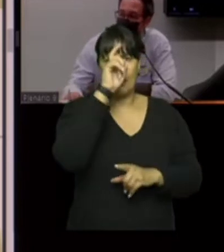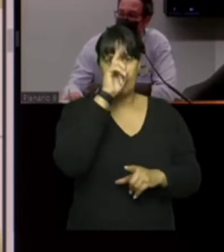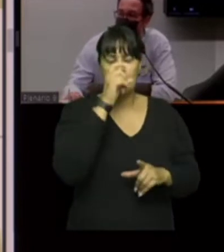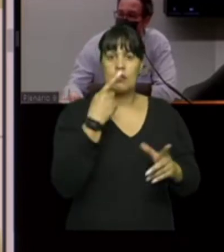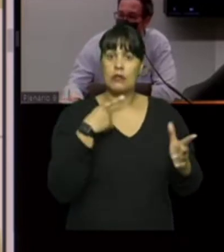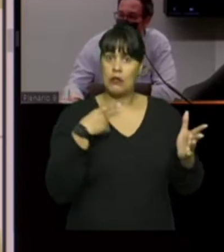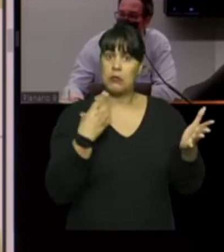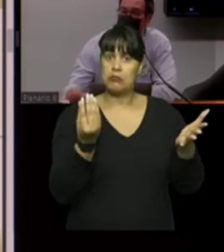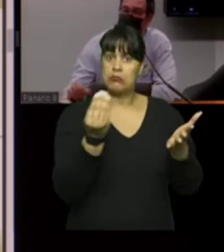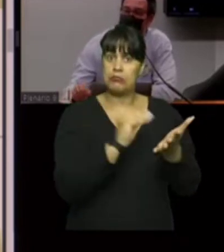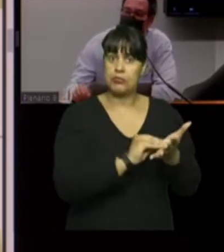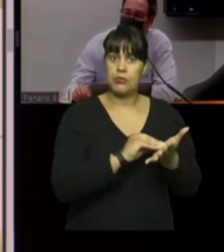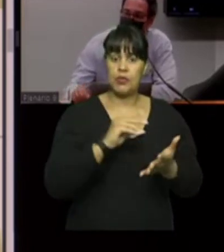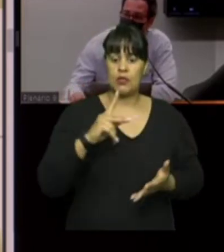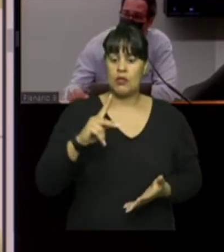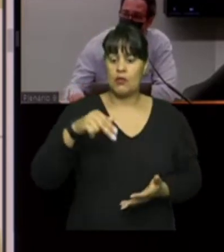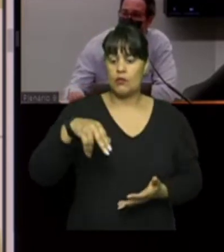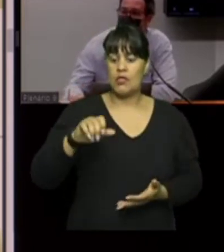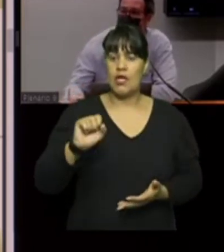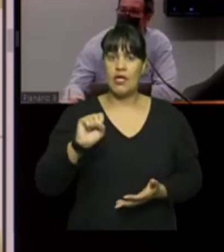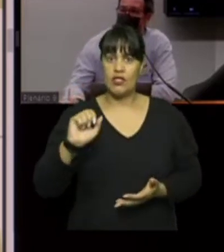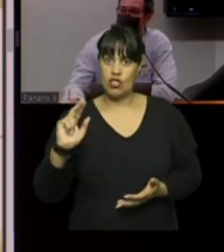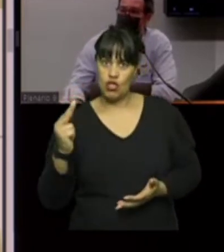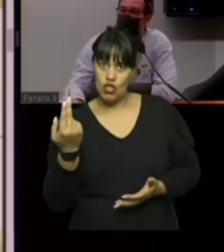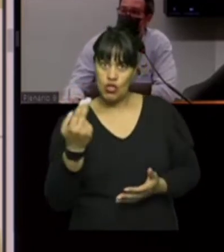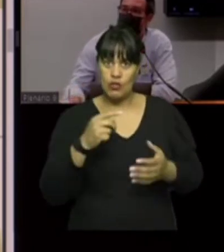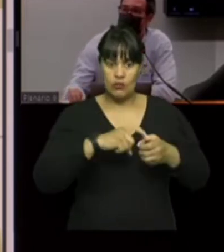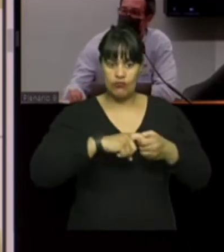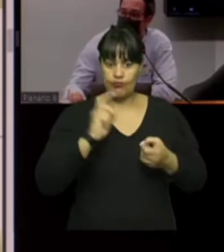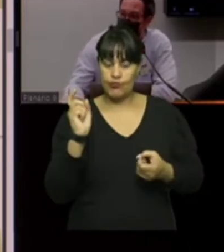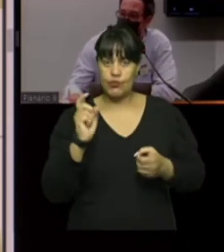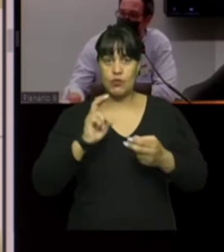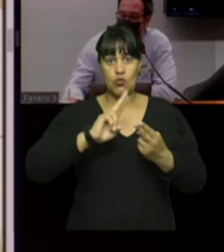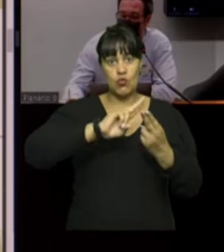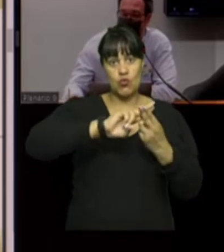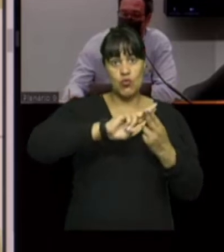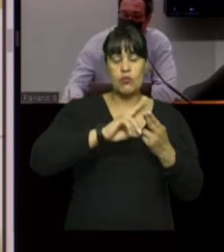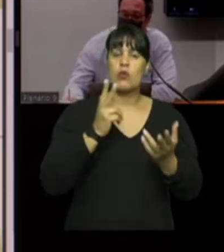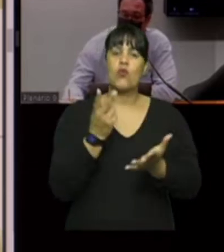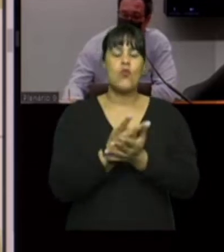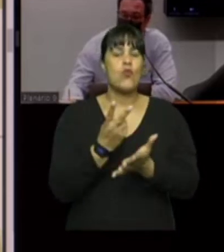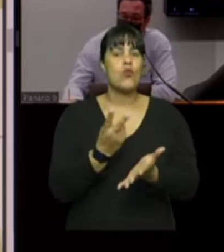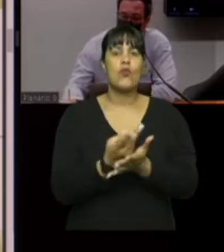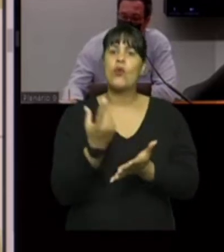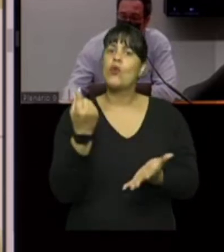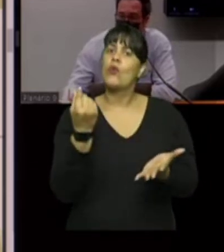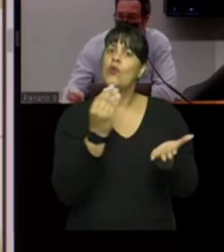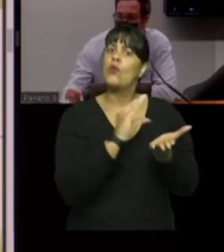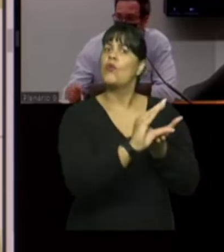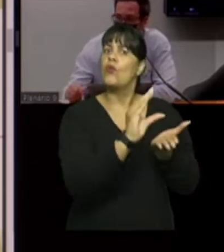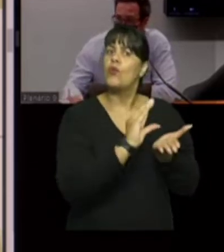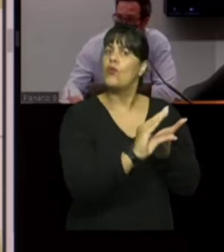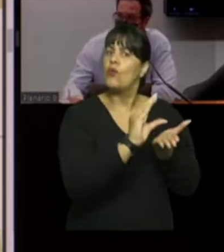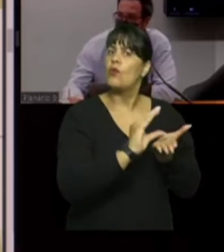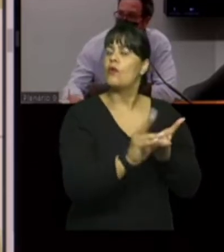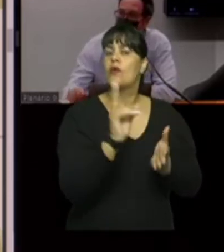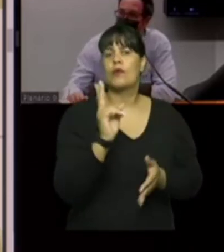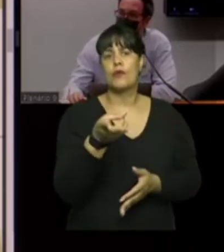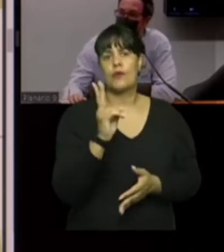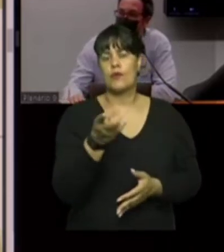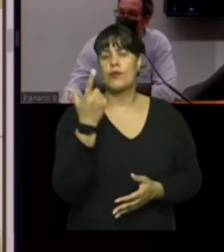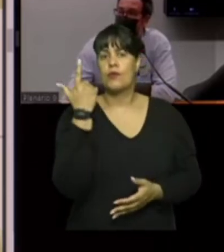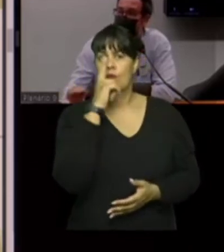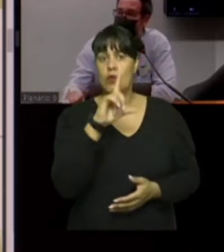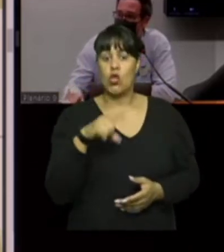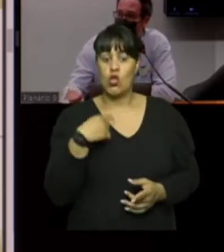pelo PNASH para descredenciamento do SUS continuavam funcionando com recurso público. Pelo mecanismo, nós